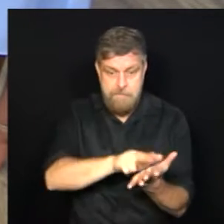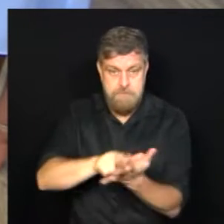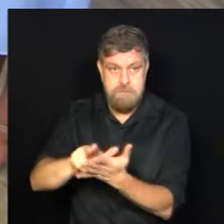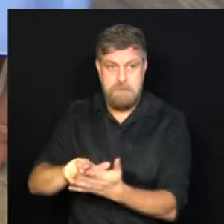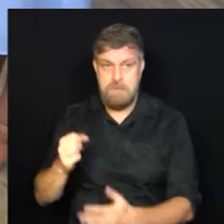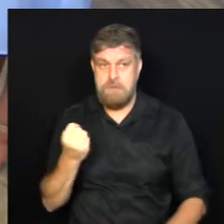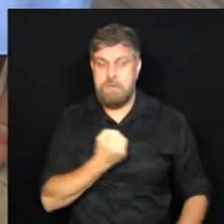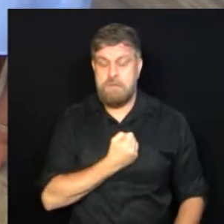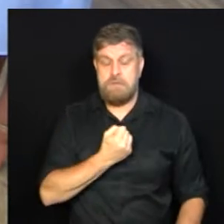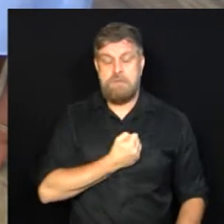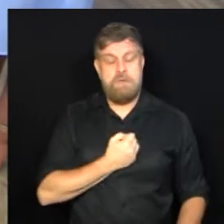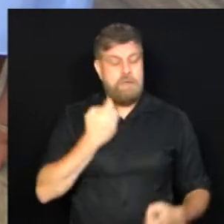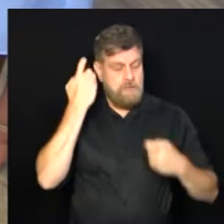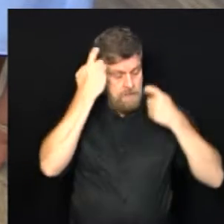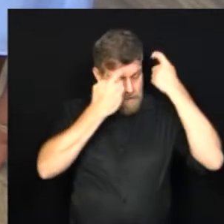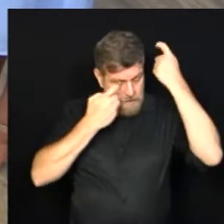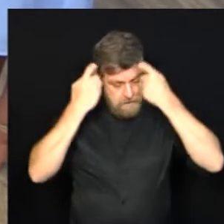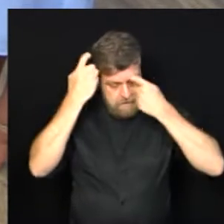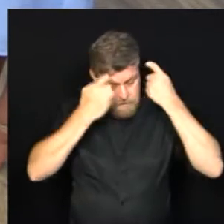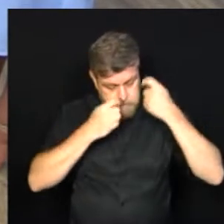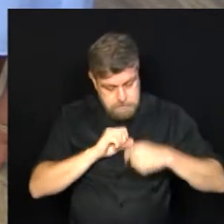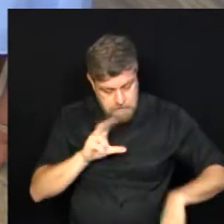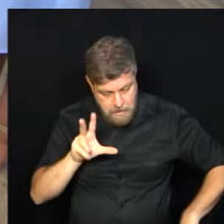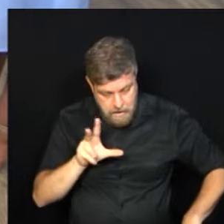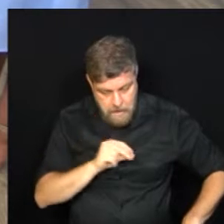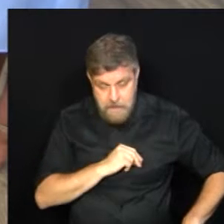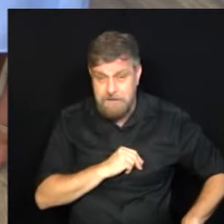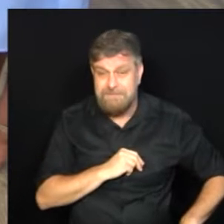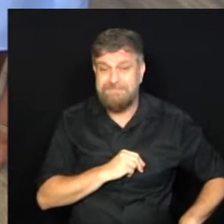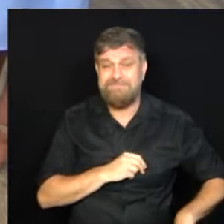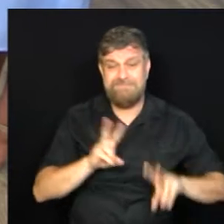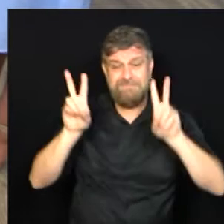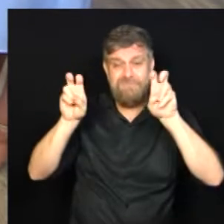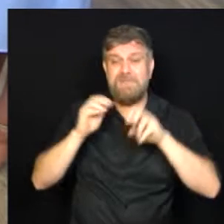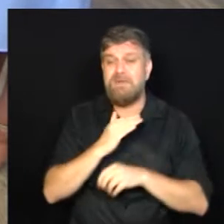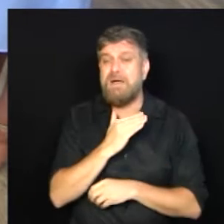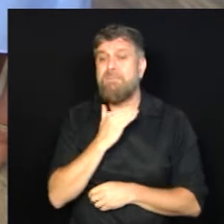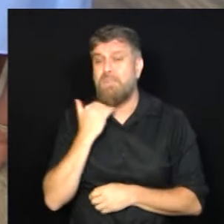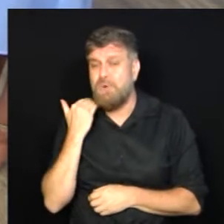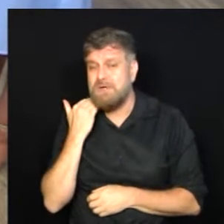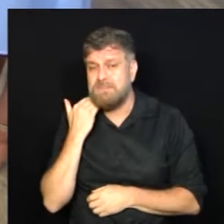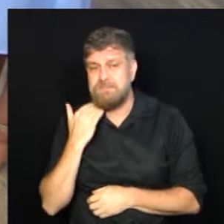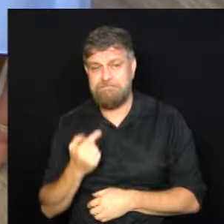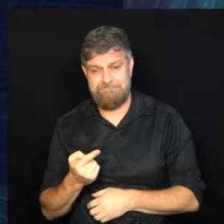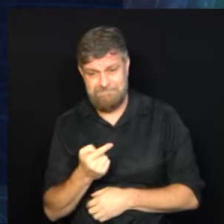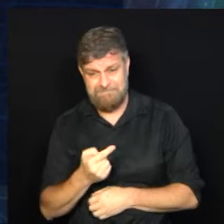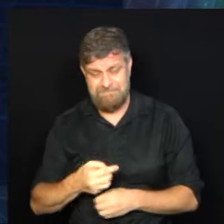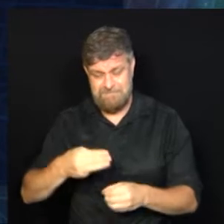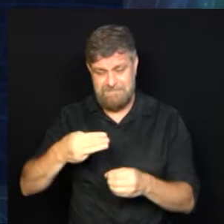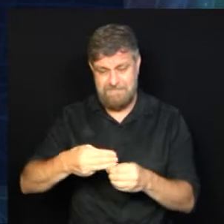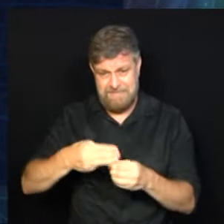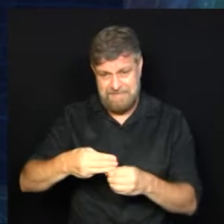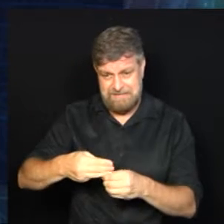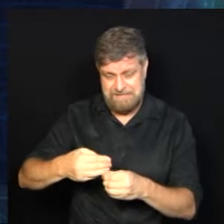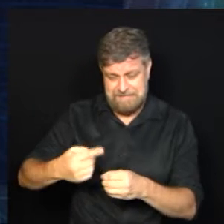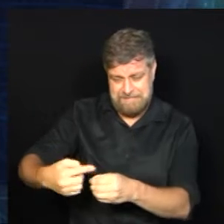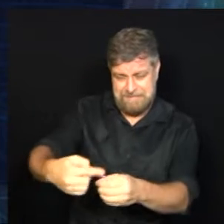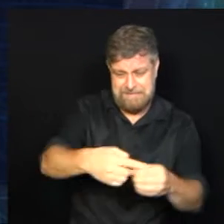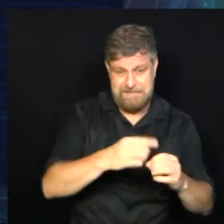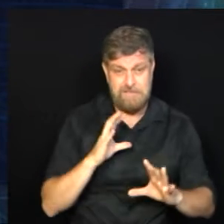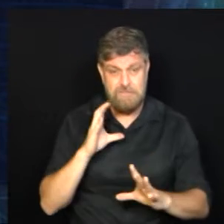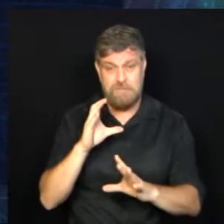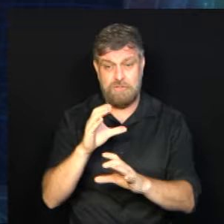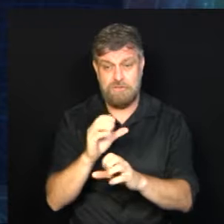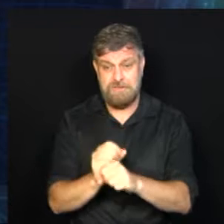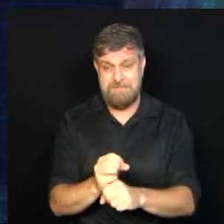números realmente preocupantes. A gente vai falar das mortes agora? Isso. A nossa região soma